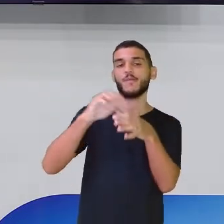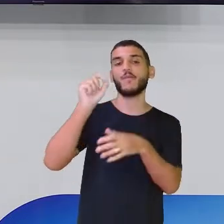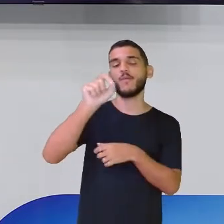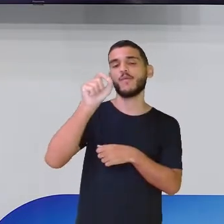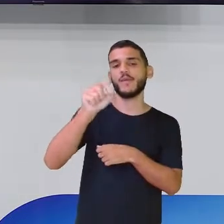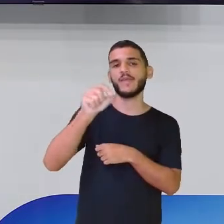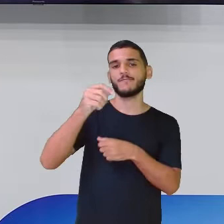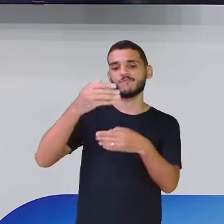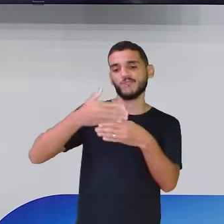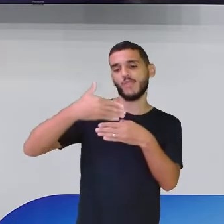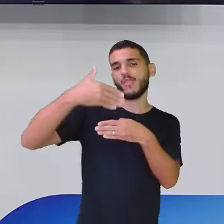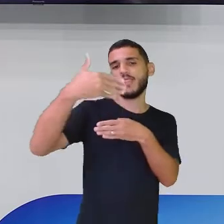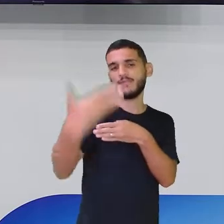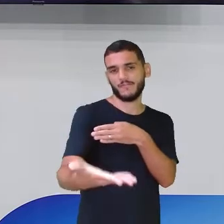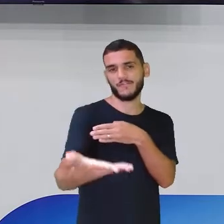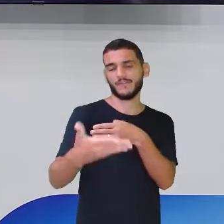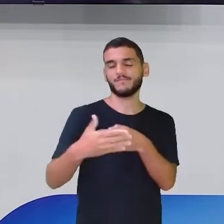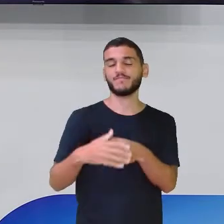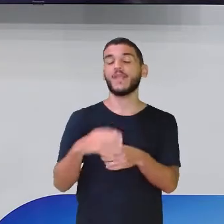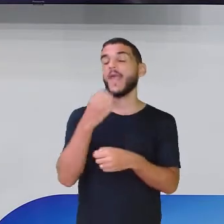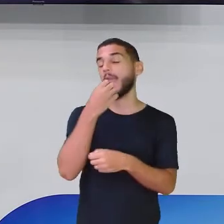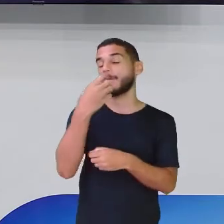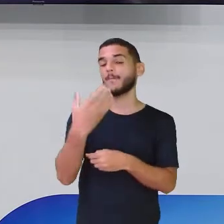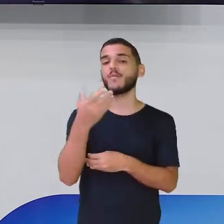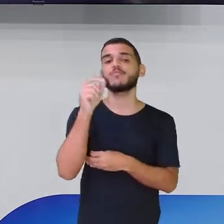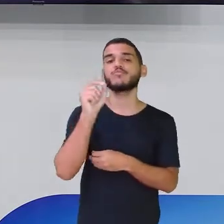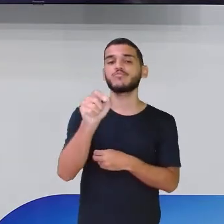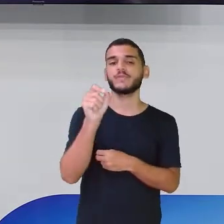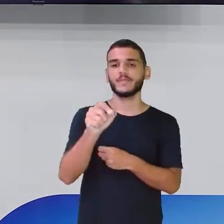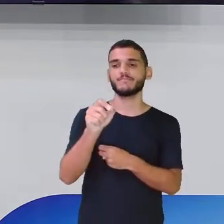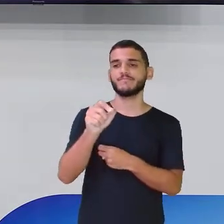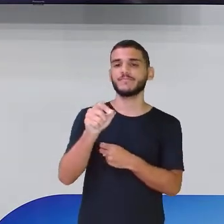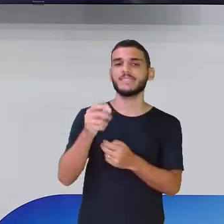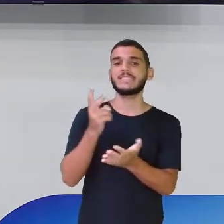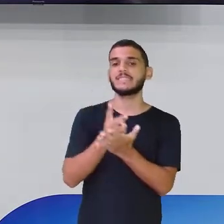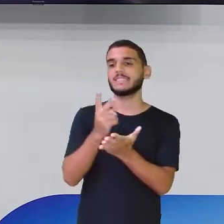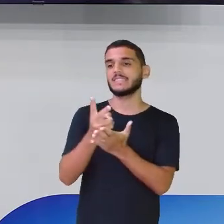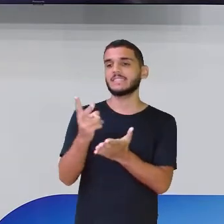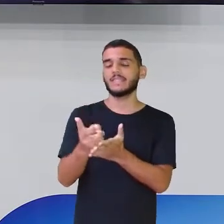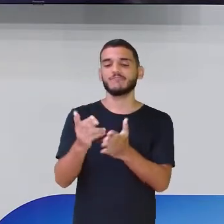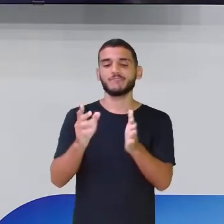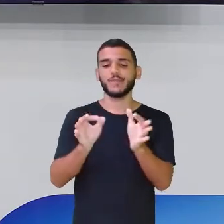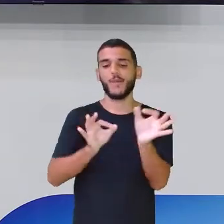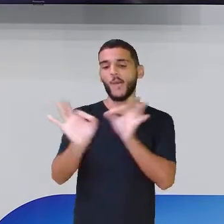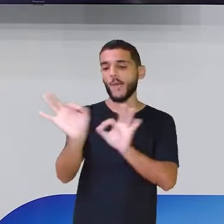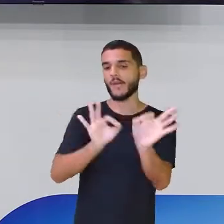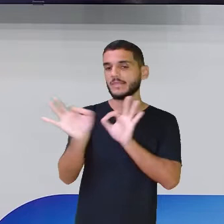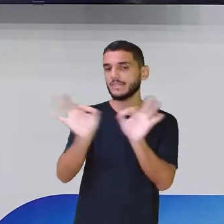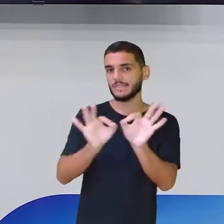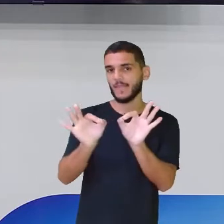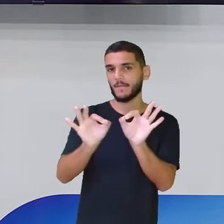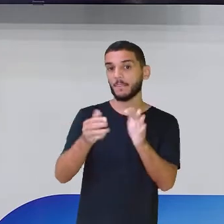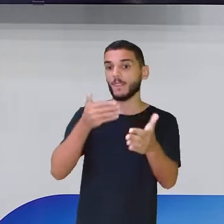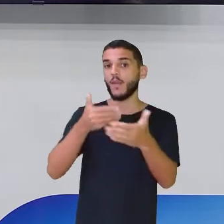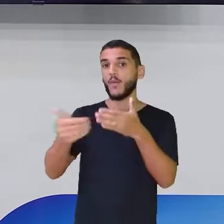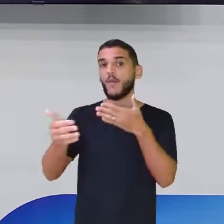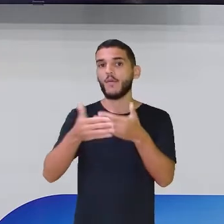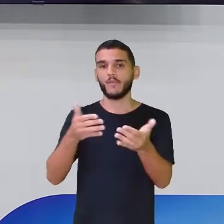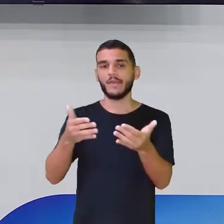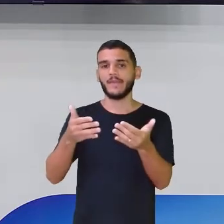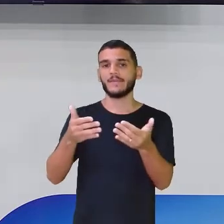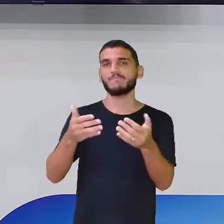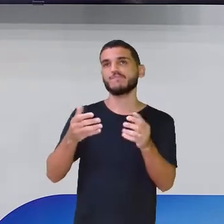tá bom? Então, isso é bom a gente fazer essa distinção. A paisagem sonora é qualquer situação,